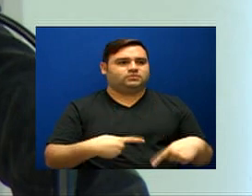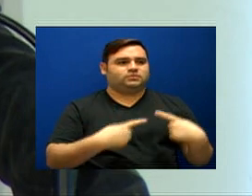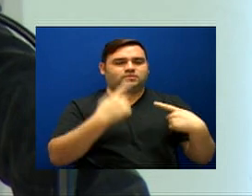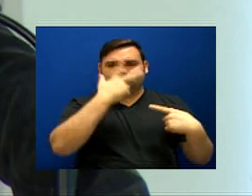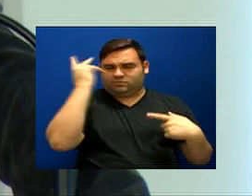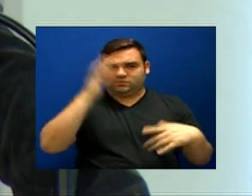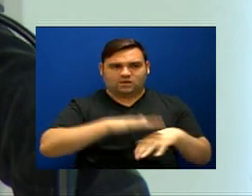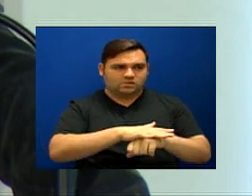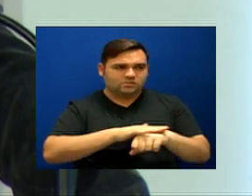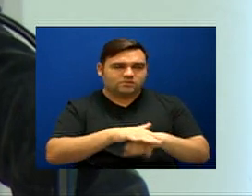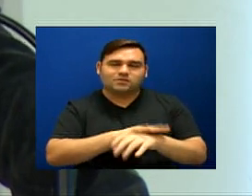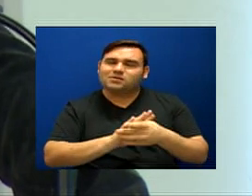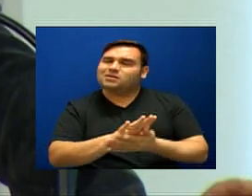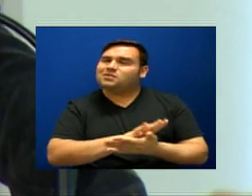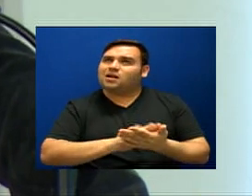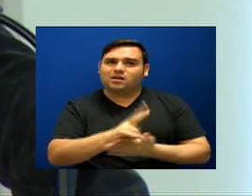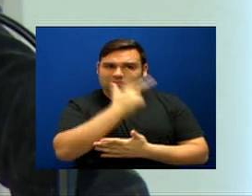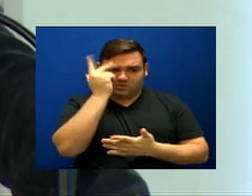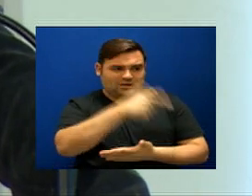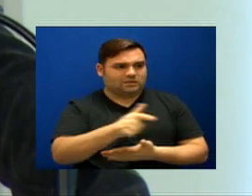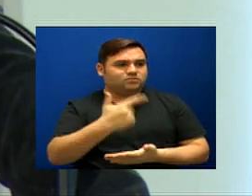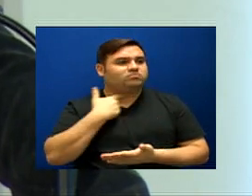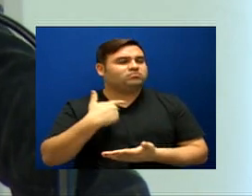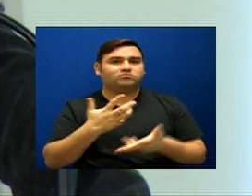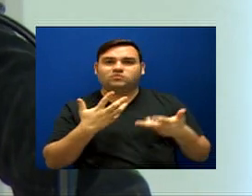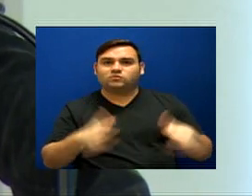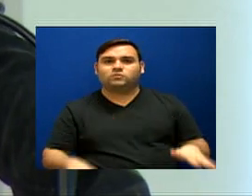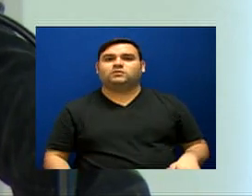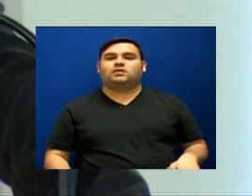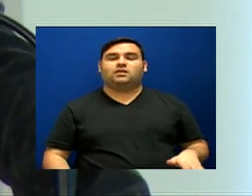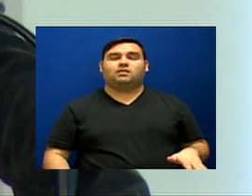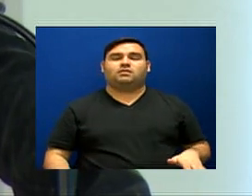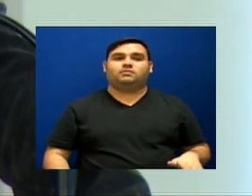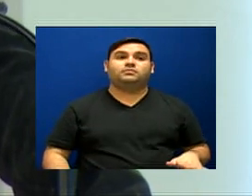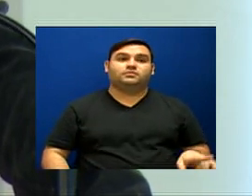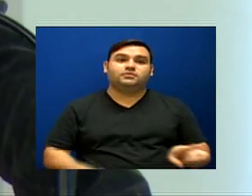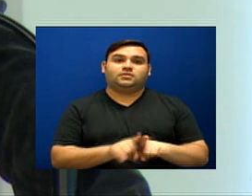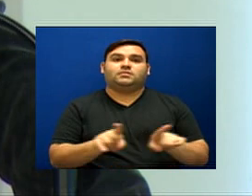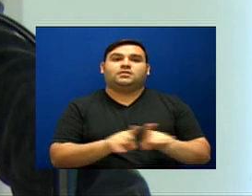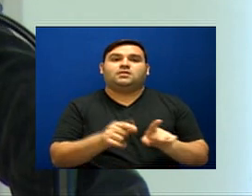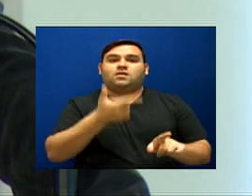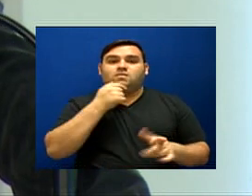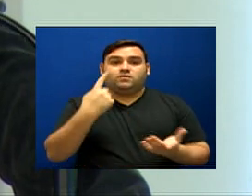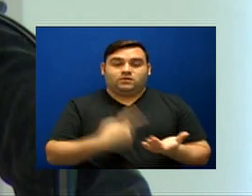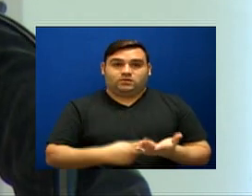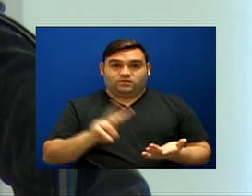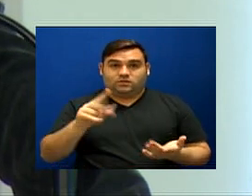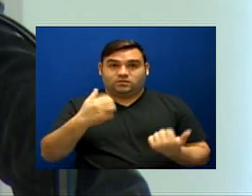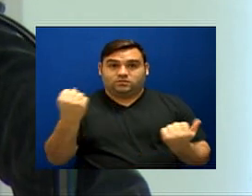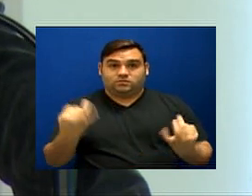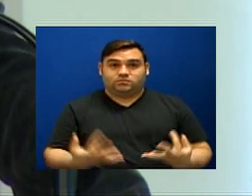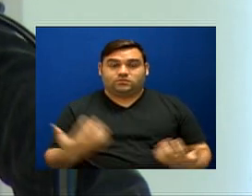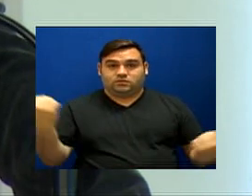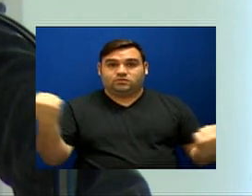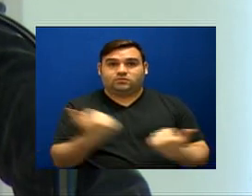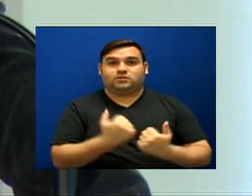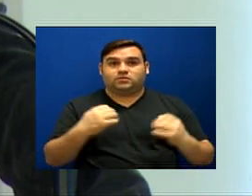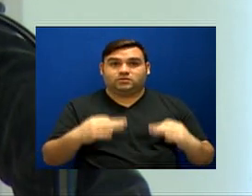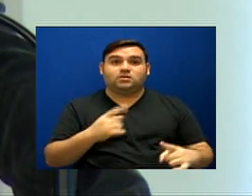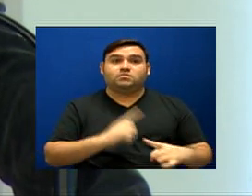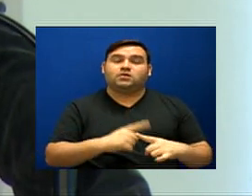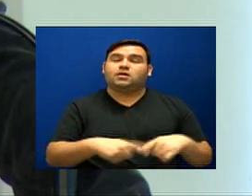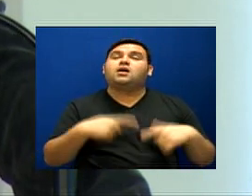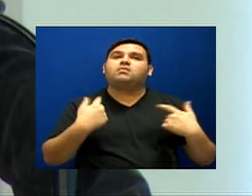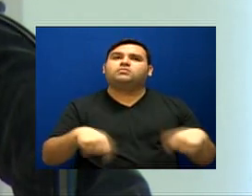com a população, ela não representa a vontade da população. E quando o Vitão diz que representa a população, eu concordo com ele,